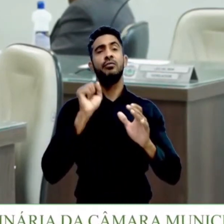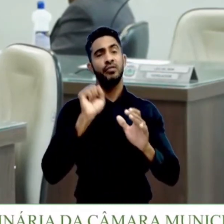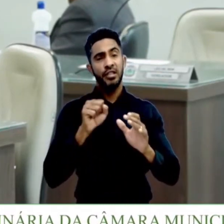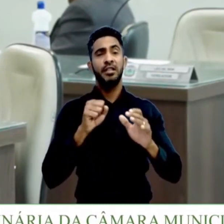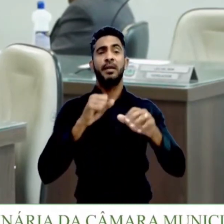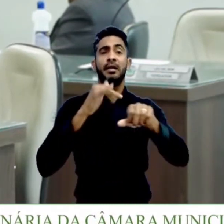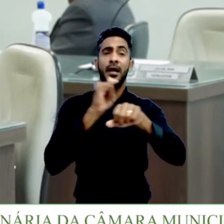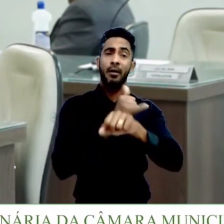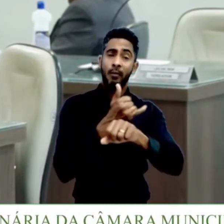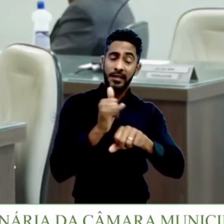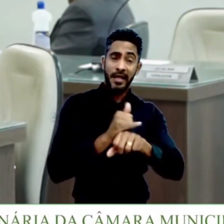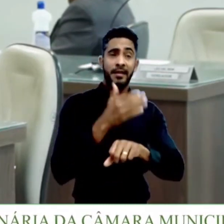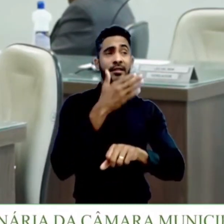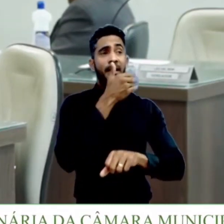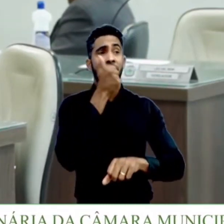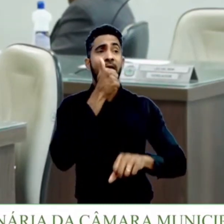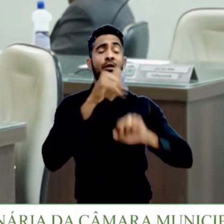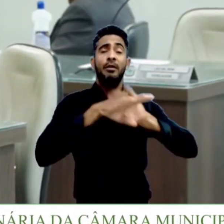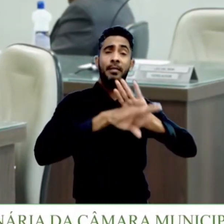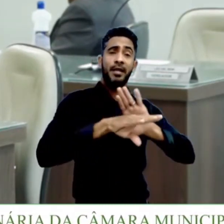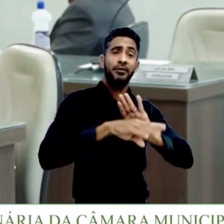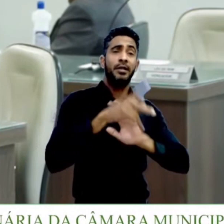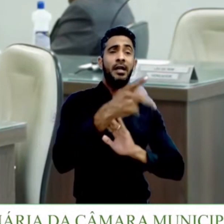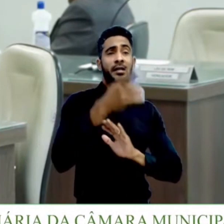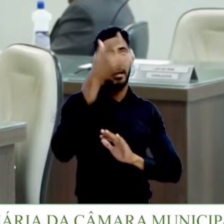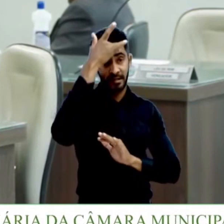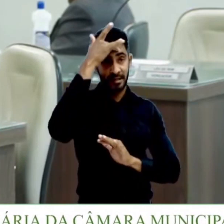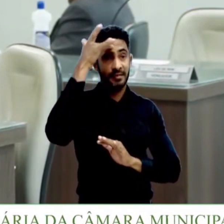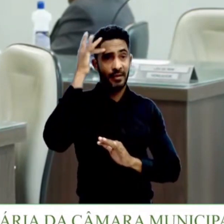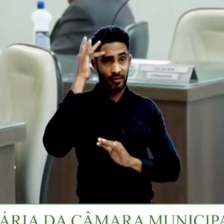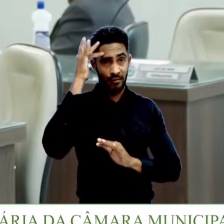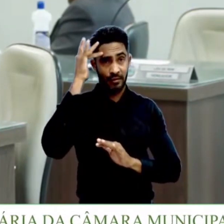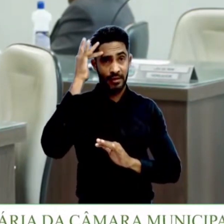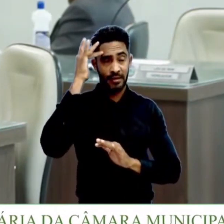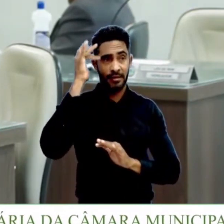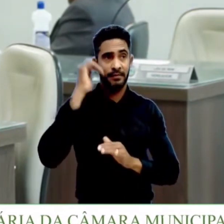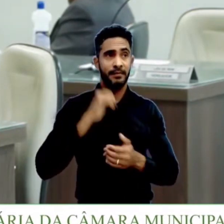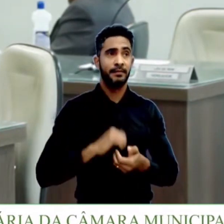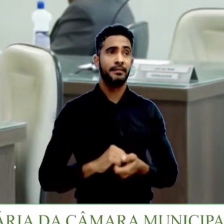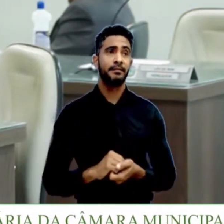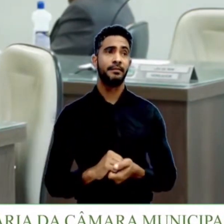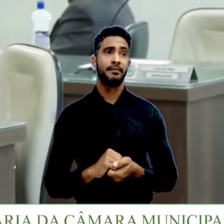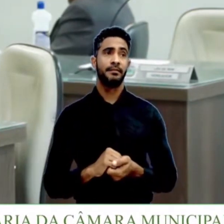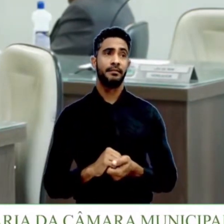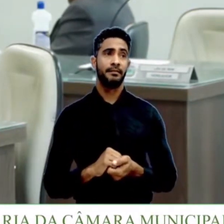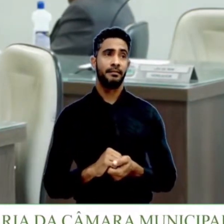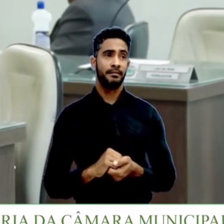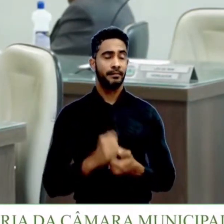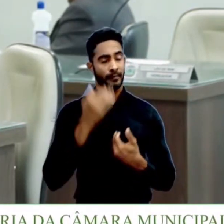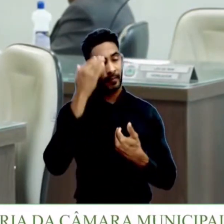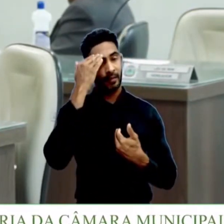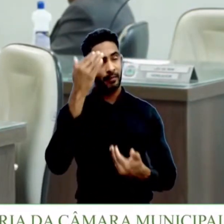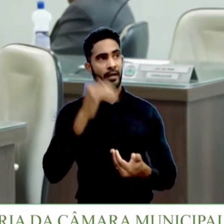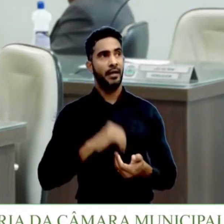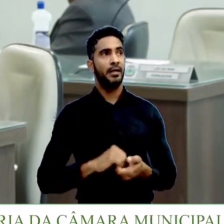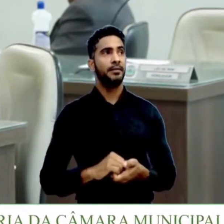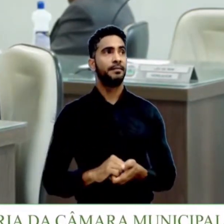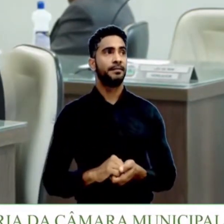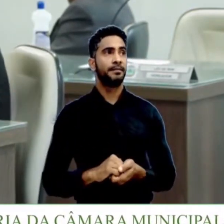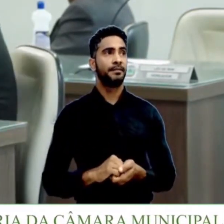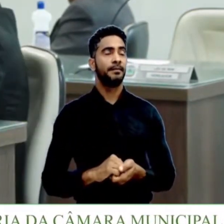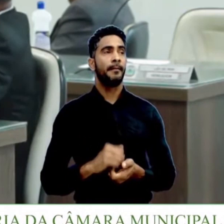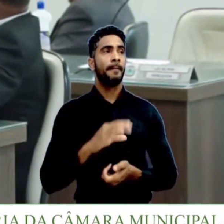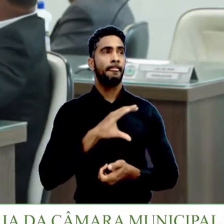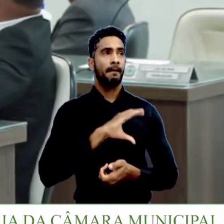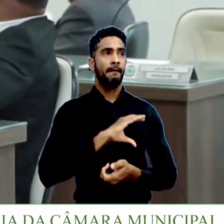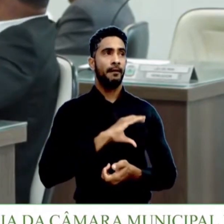forma melhor, entendeu? Para que a gente podemos ajudar essas pessoas. Valeu, obrigado. O